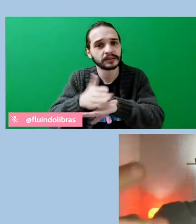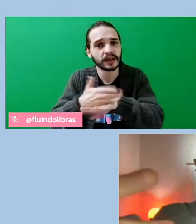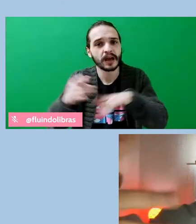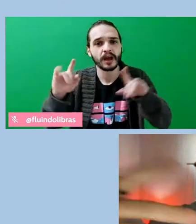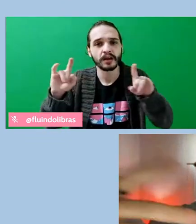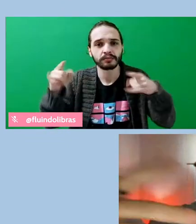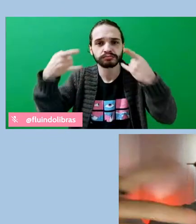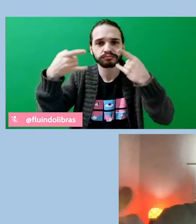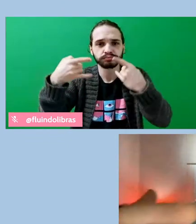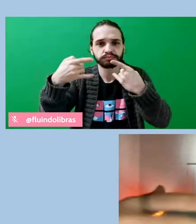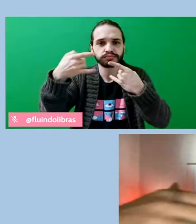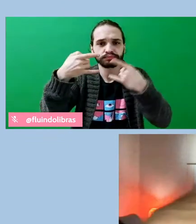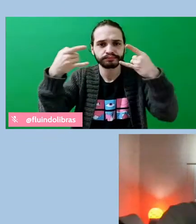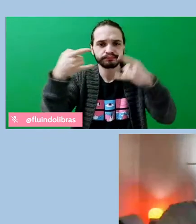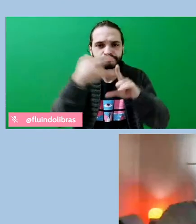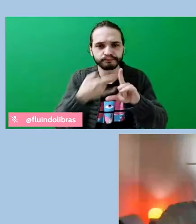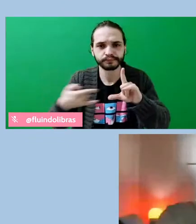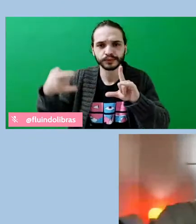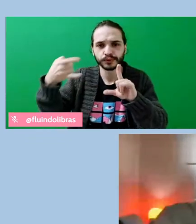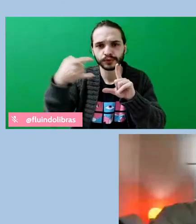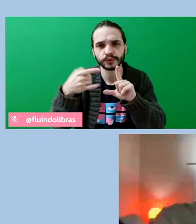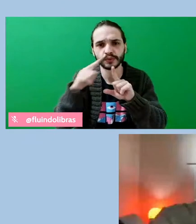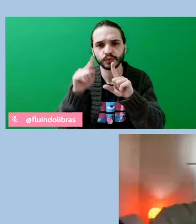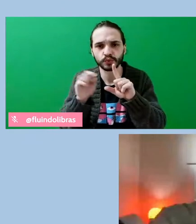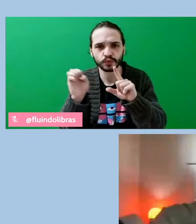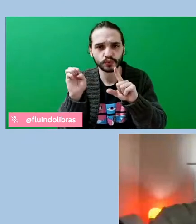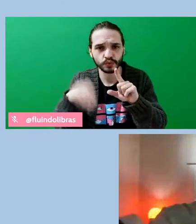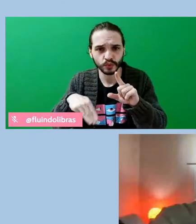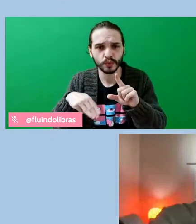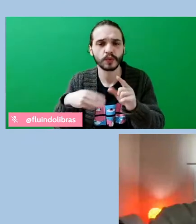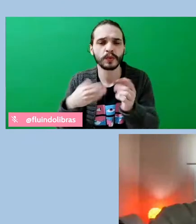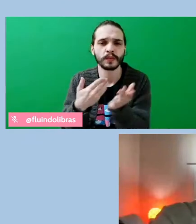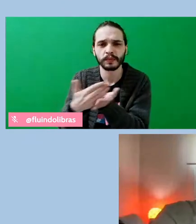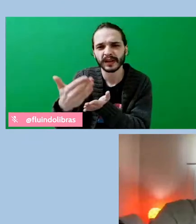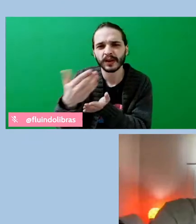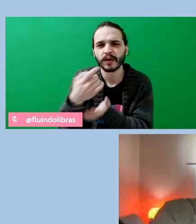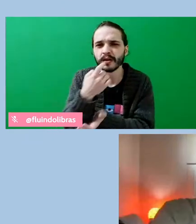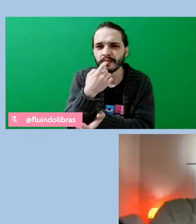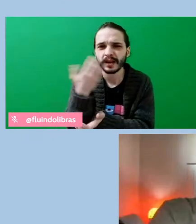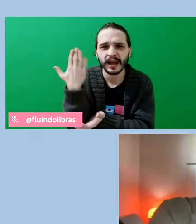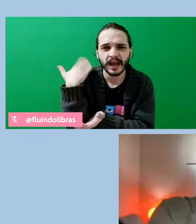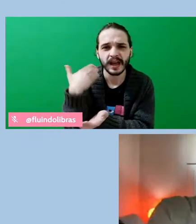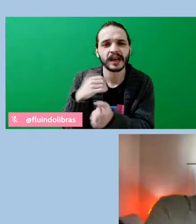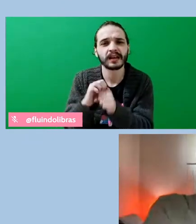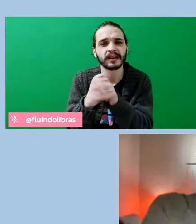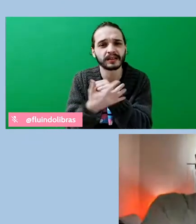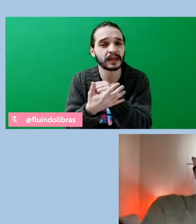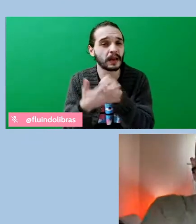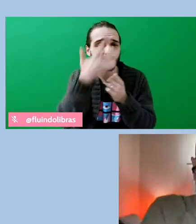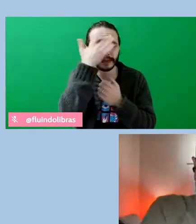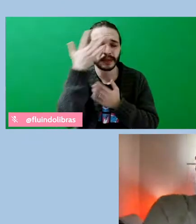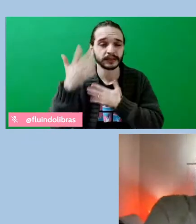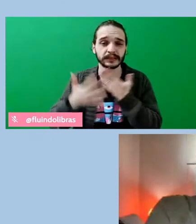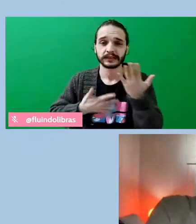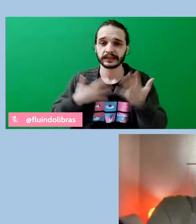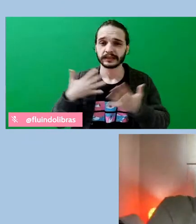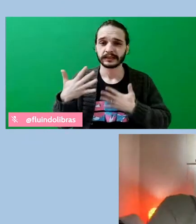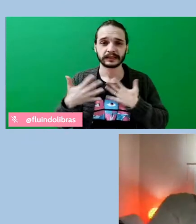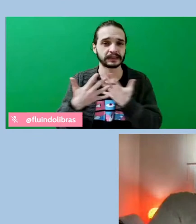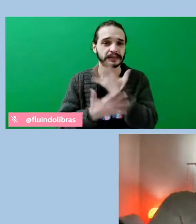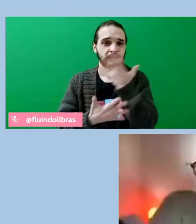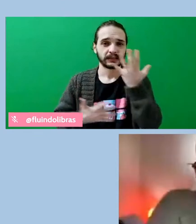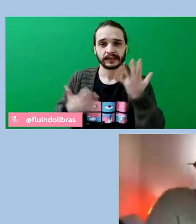manter em contato e manter a peça viva, porque, enfim, aquele momento da pandemia, vocês lembram bem, no começo estava todo mundo muito angustiado. Claudinha e